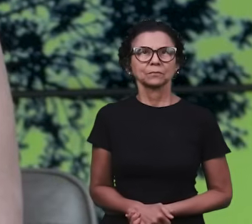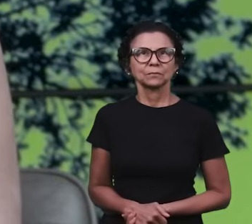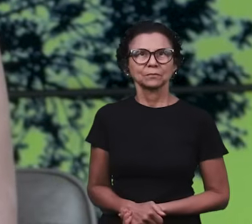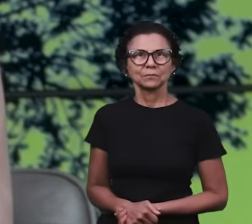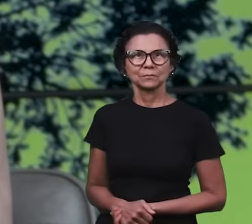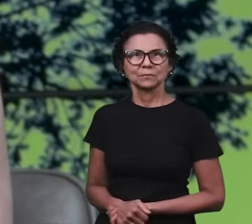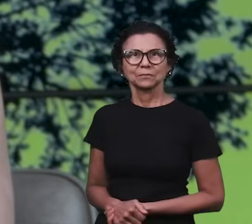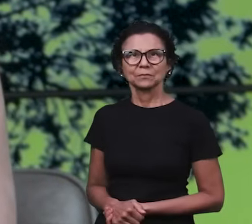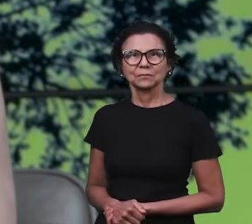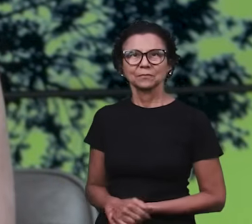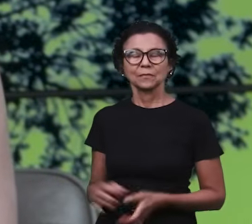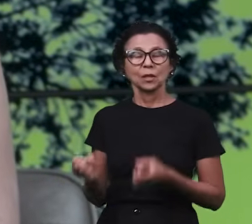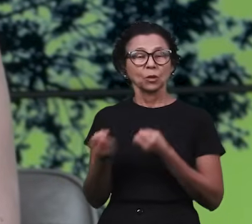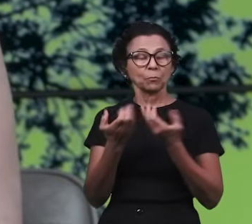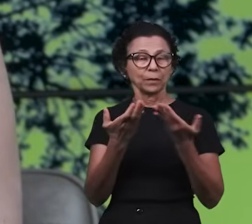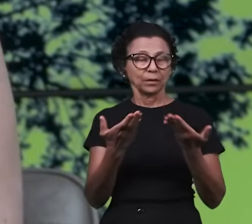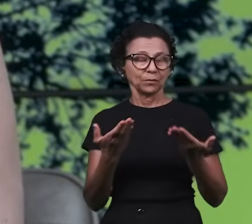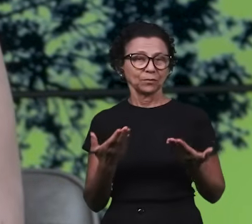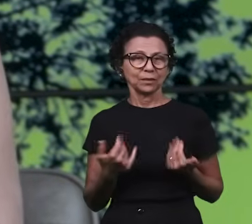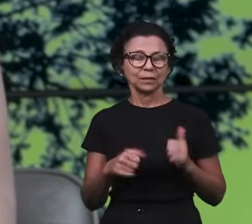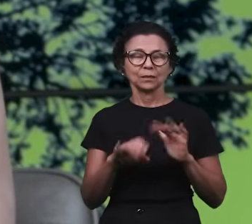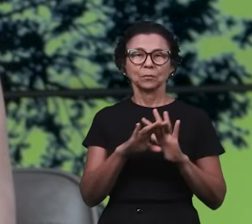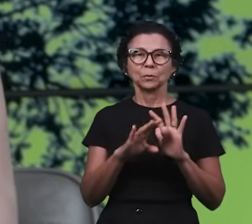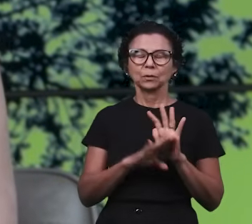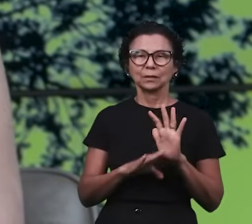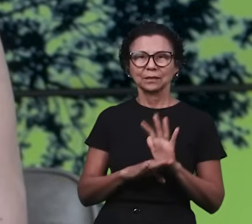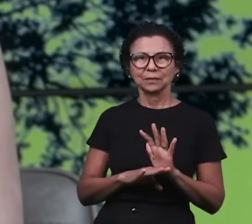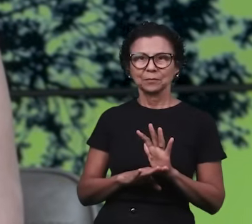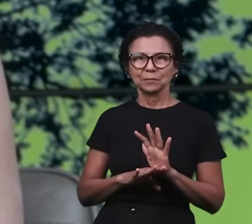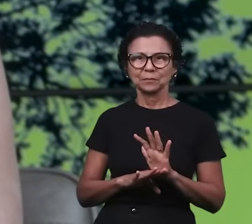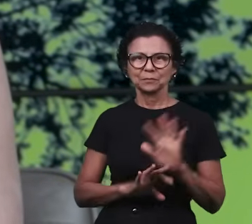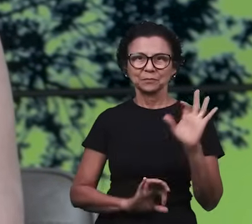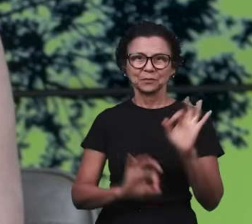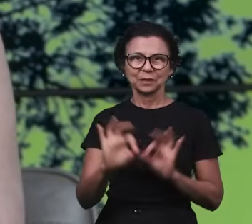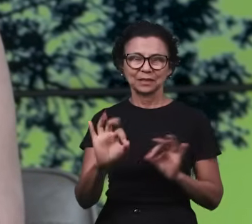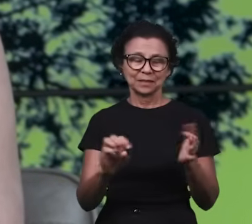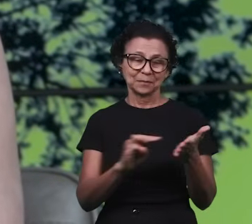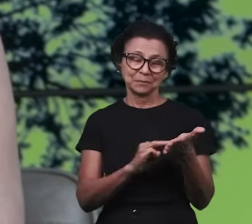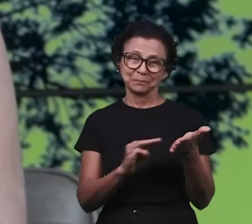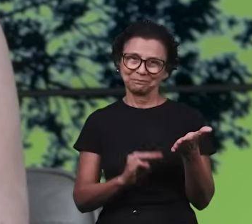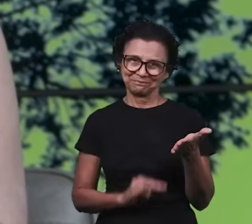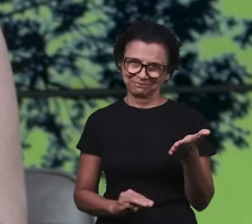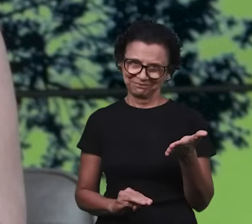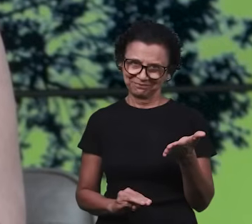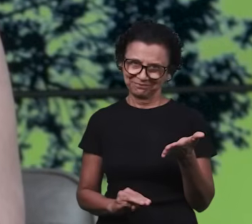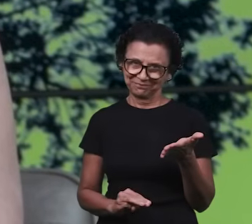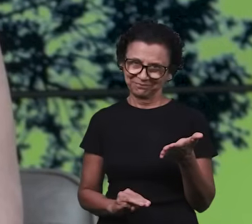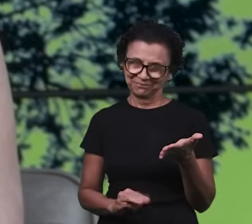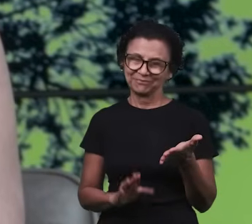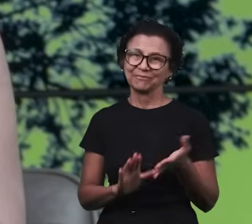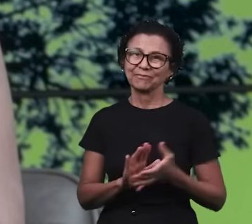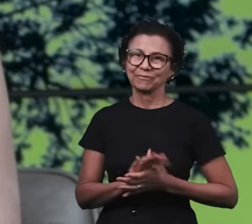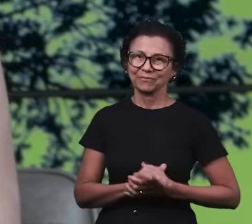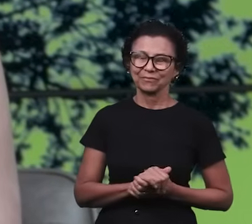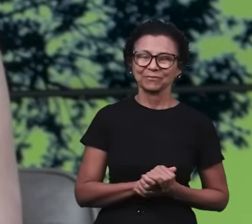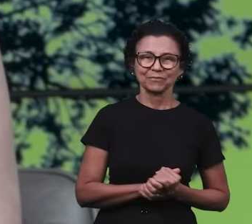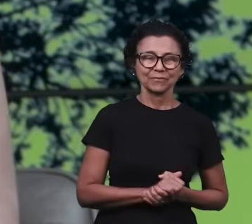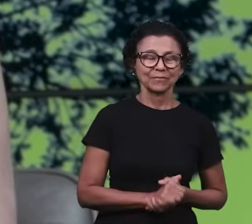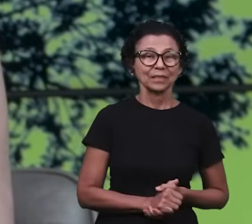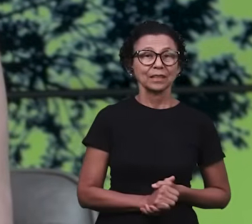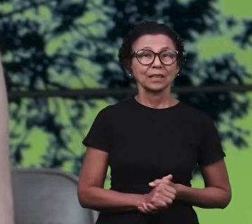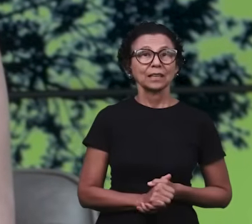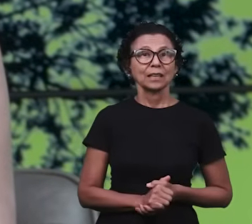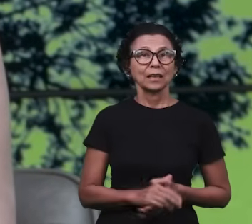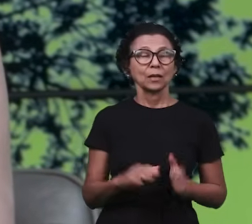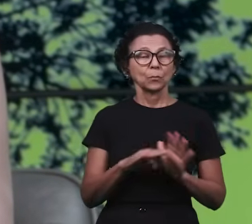Sejam muito bem-vindos a mais um episódio do programa Organização e Método, aquele programa especial